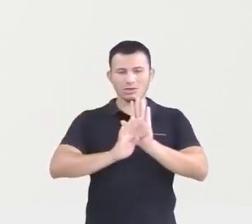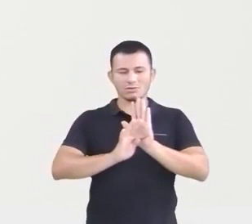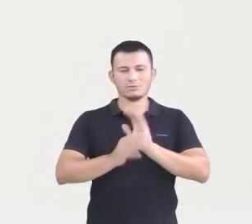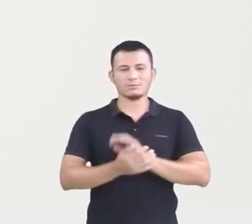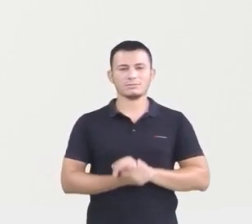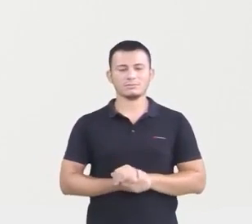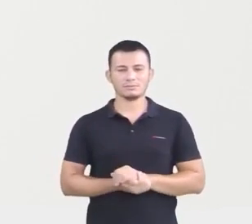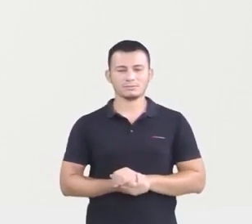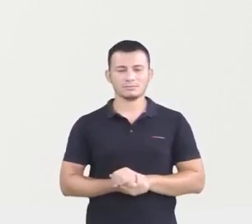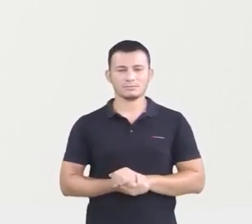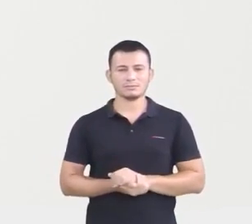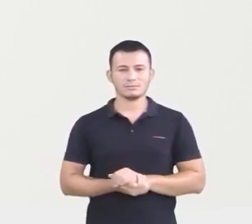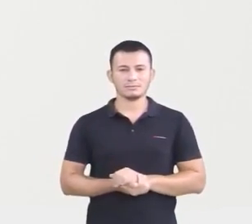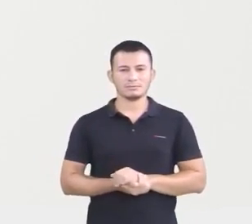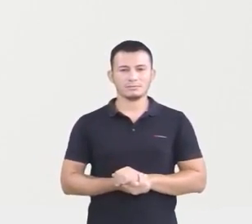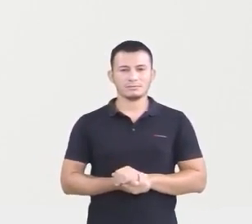Perrault.